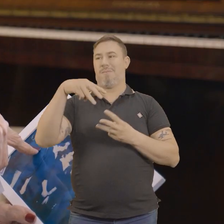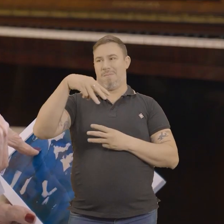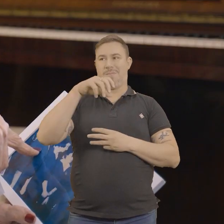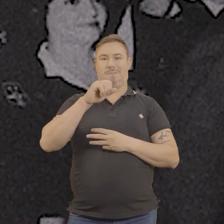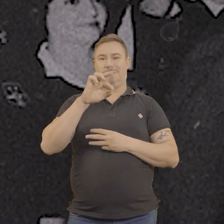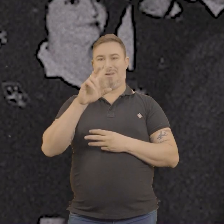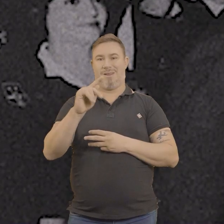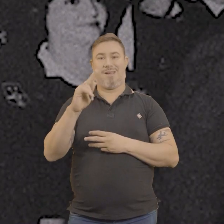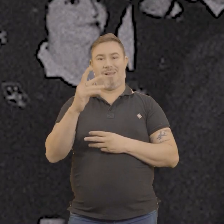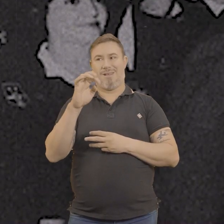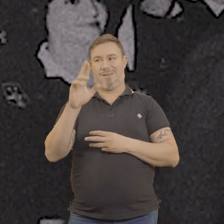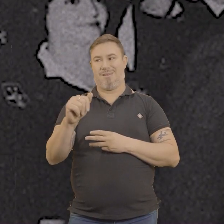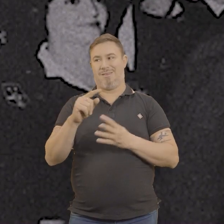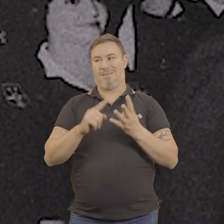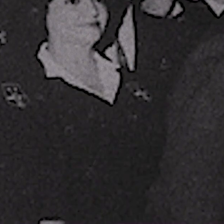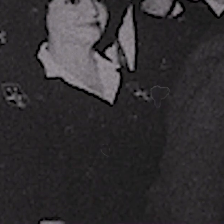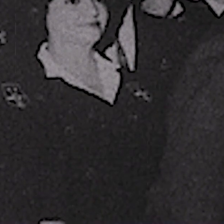eu.